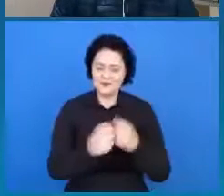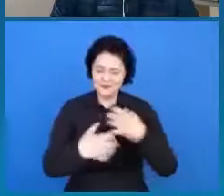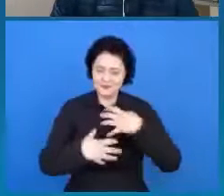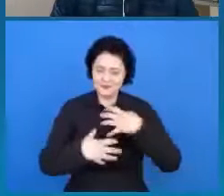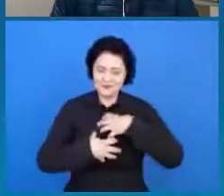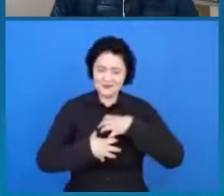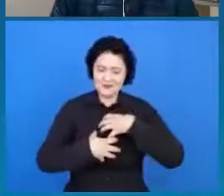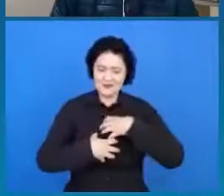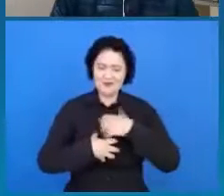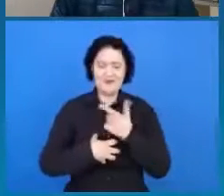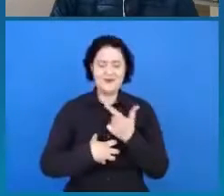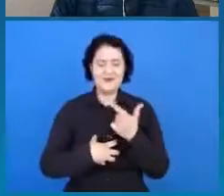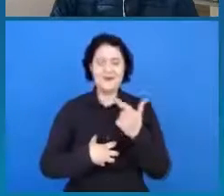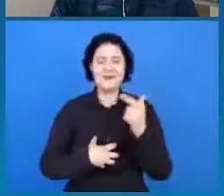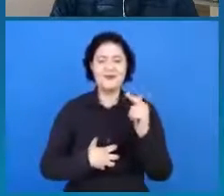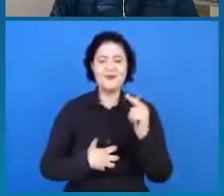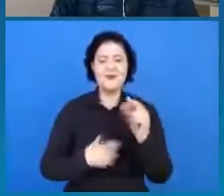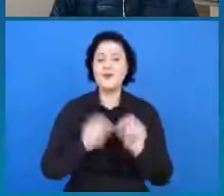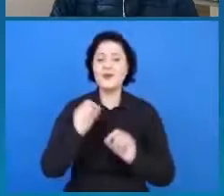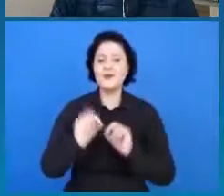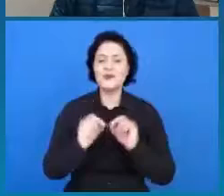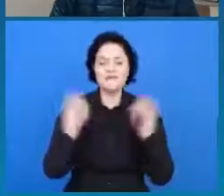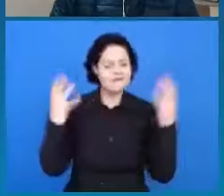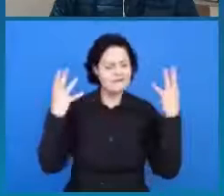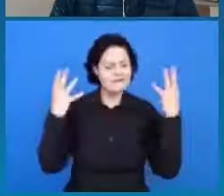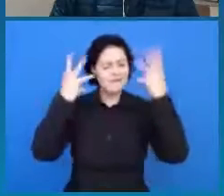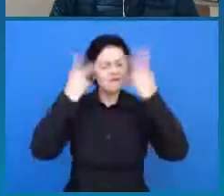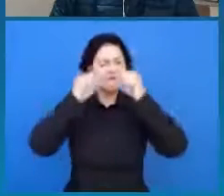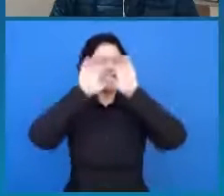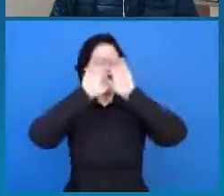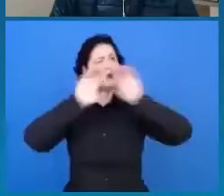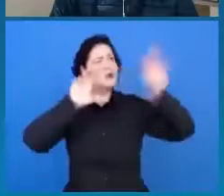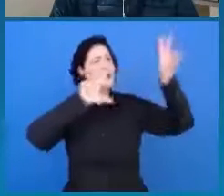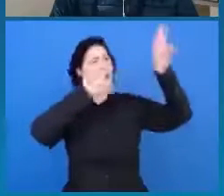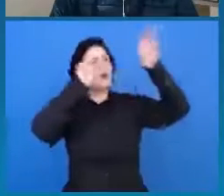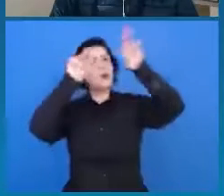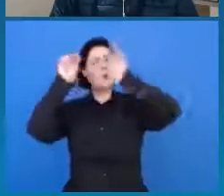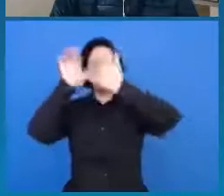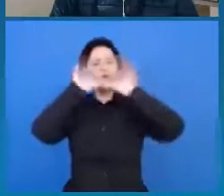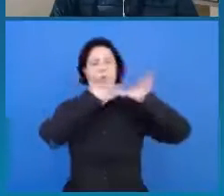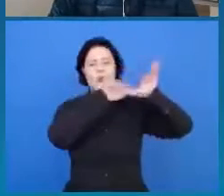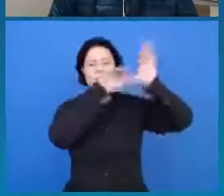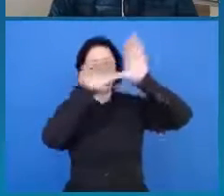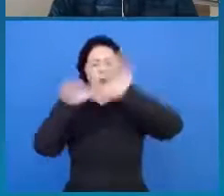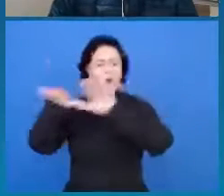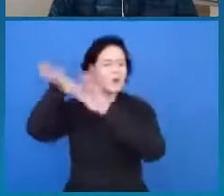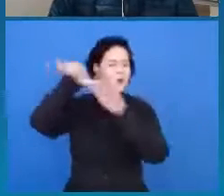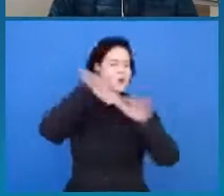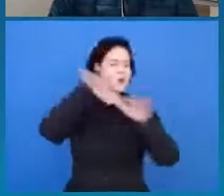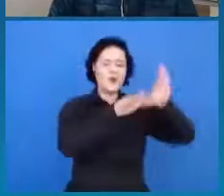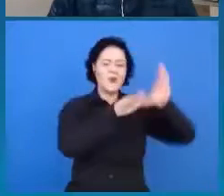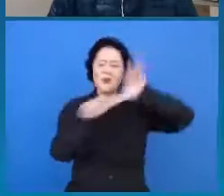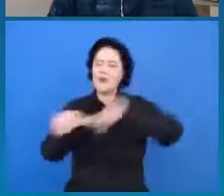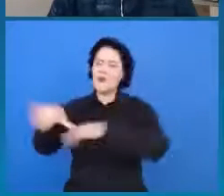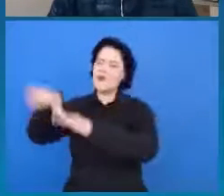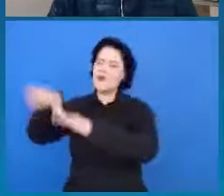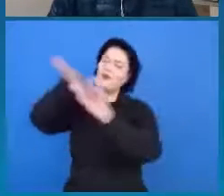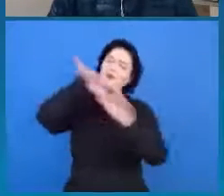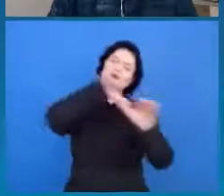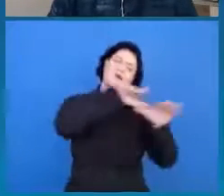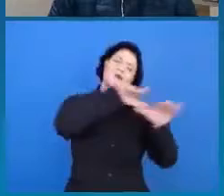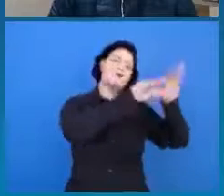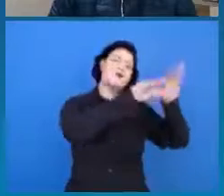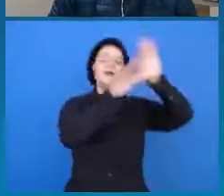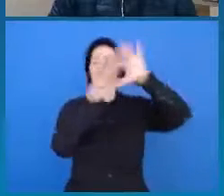sentir um outro o deslumbre pelo céu repleto de asas pelo bailar seguro e bem desenhado